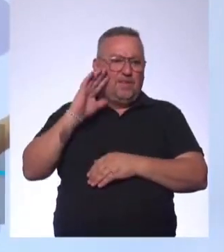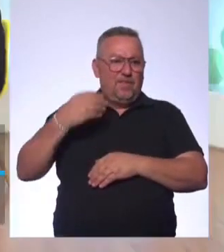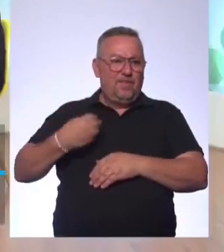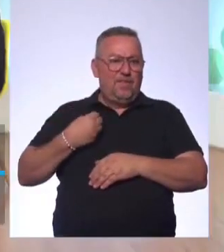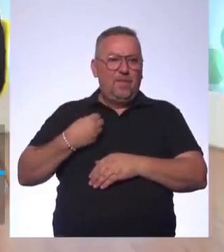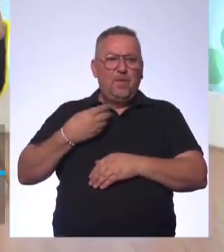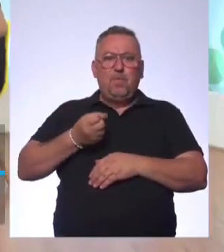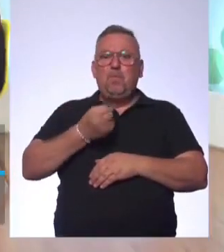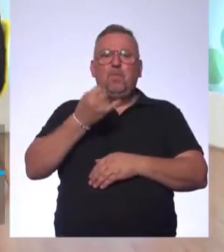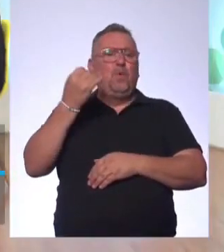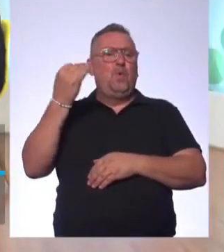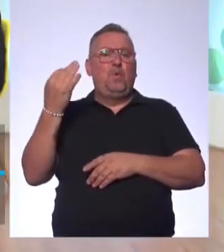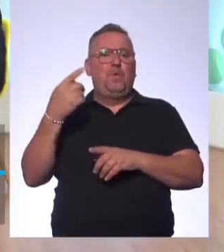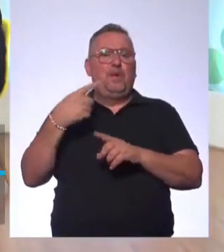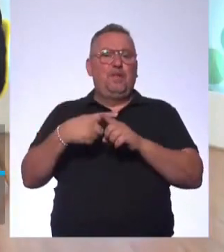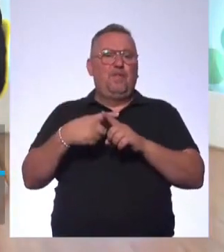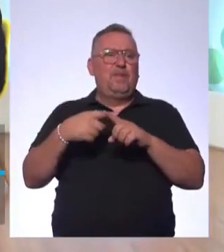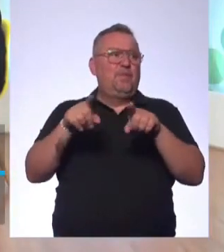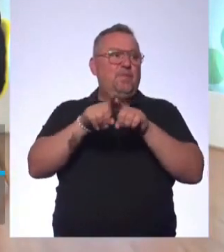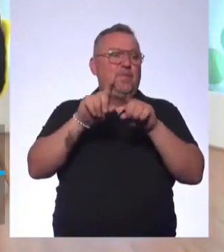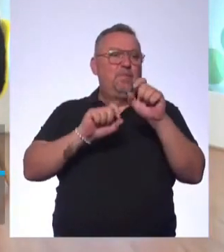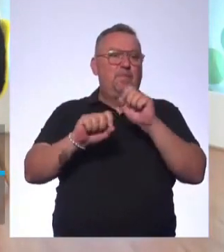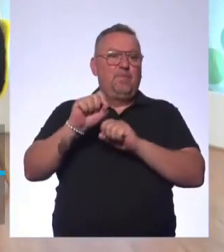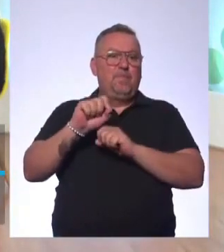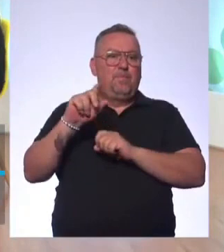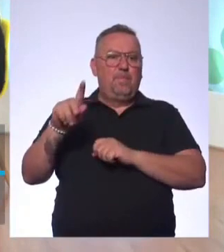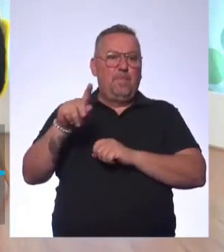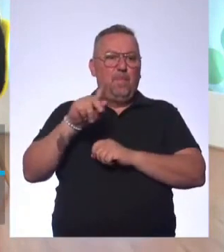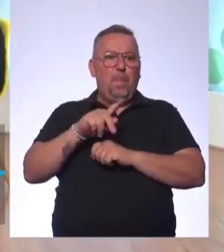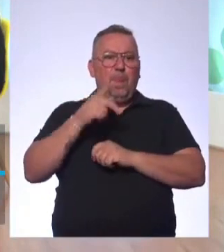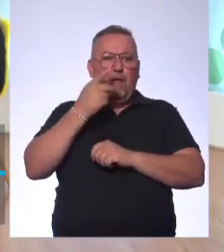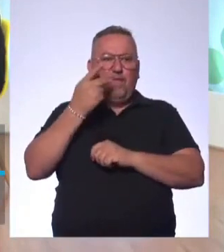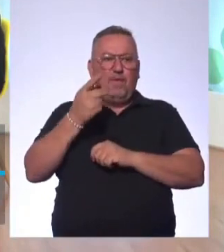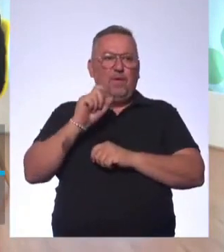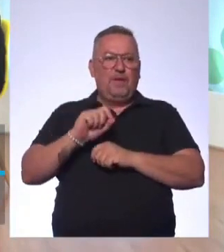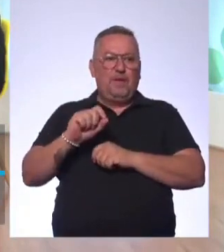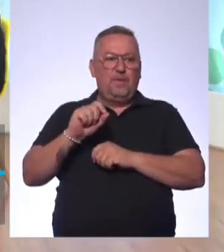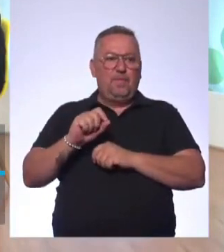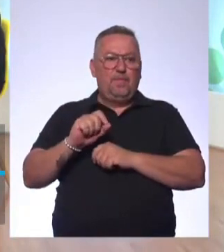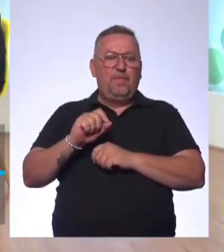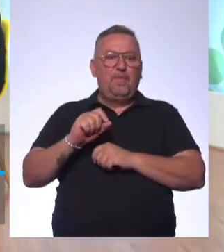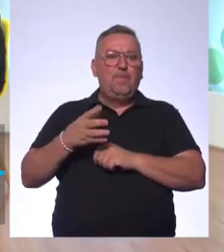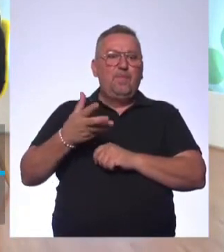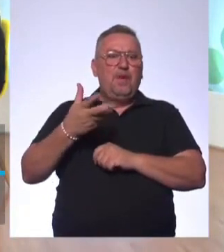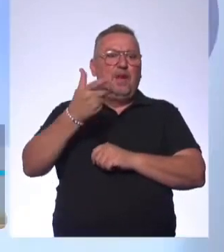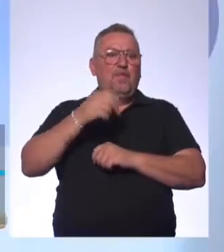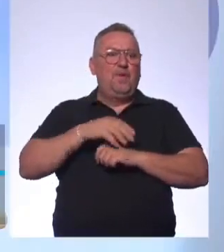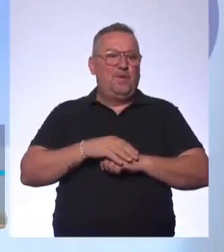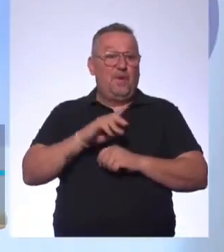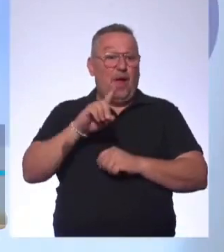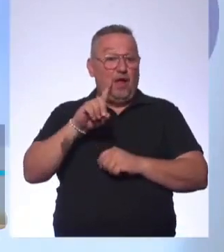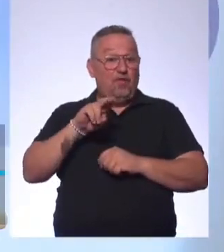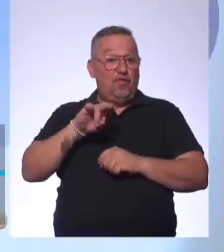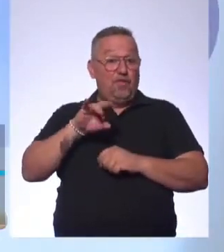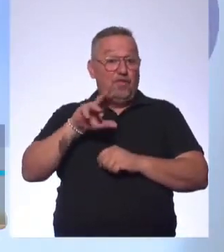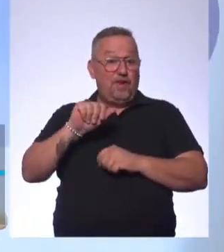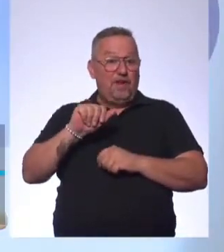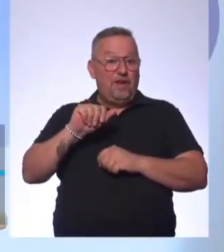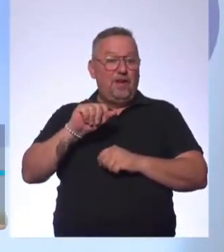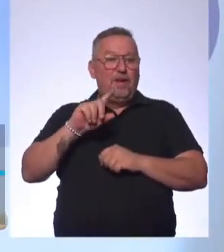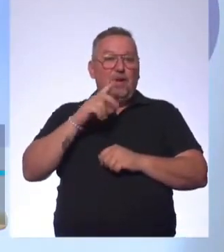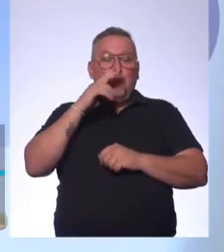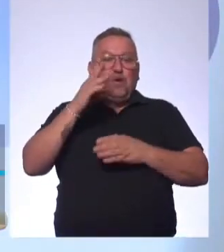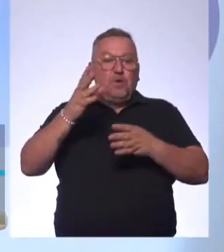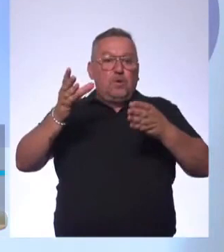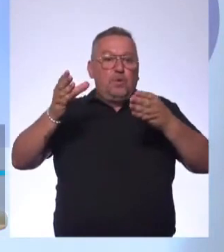Fabi? Nossa, muito, né? E a professora Diva, ela falou algo muito maravilhoso, né? Que a gente acaba